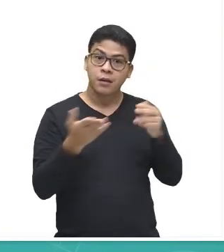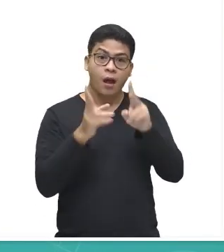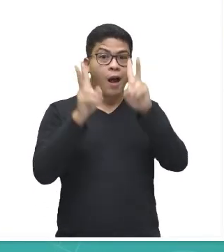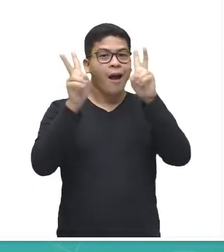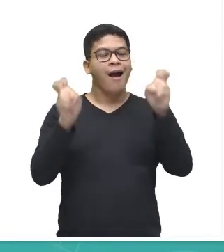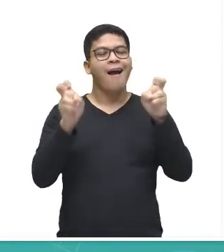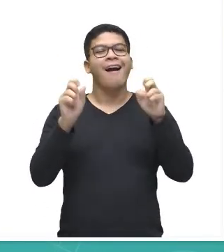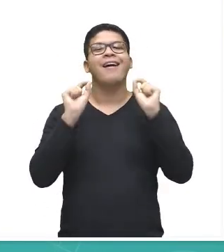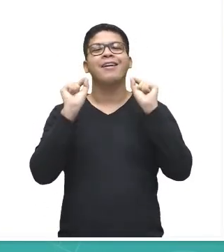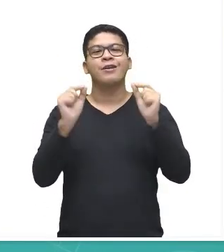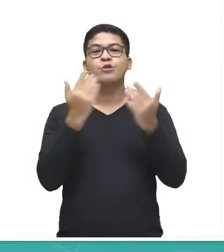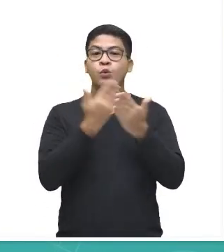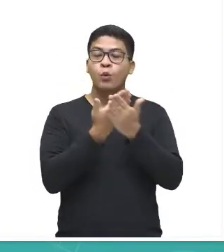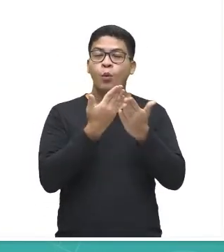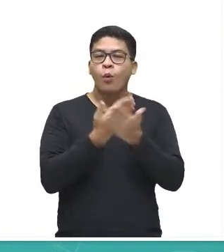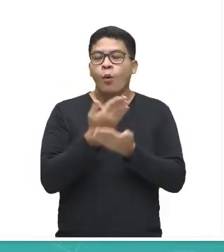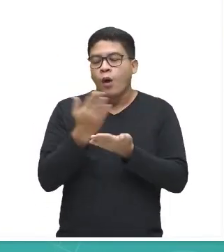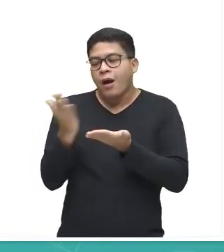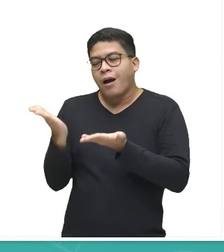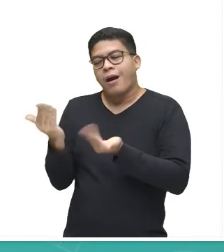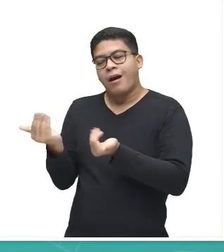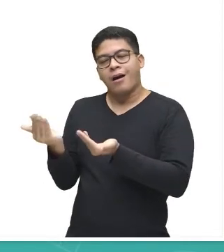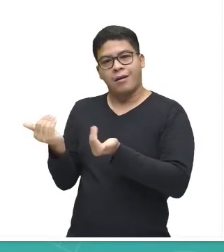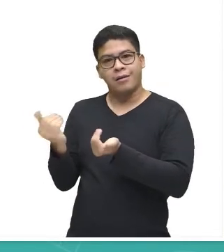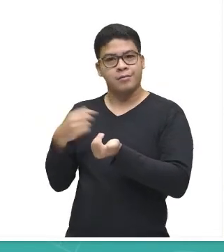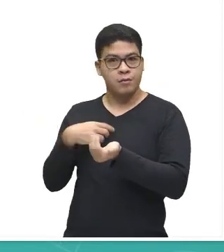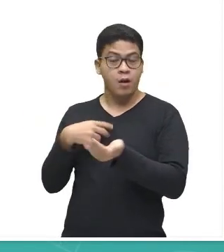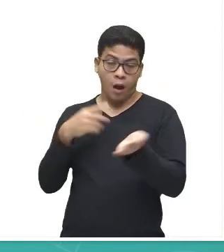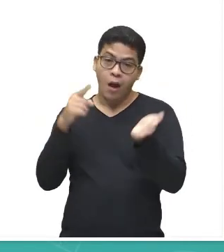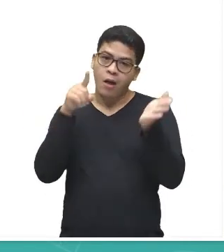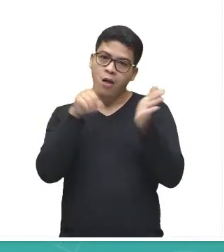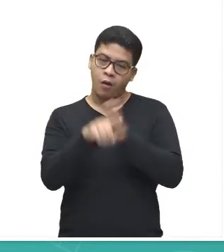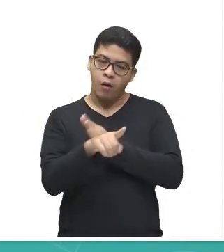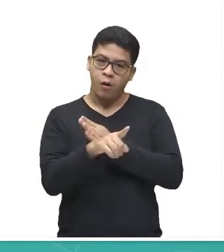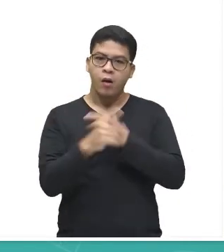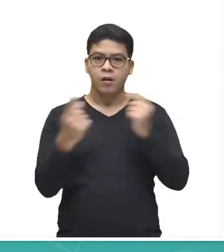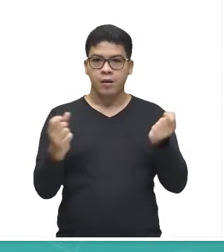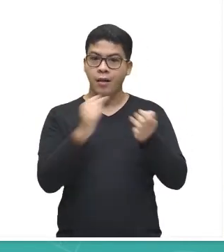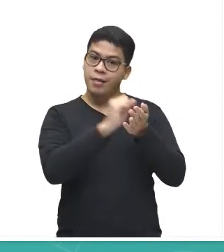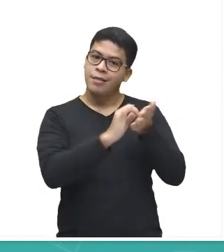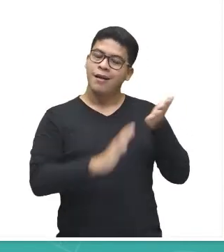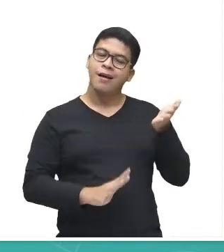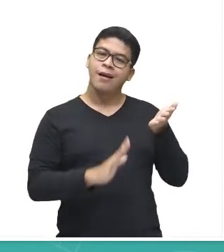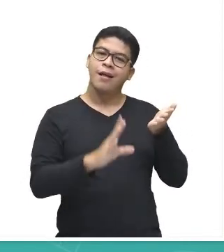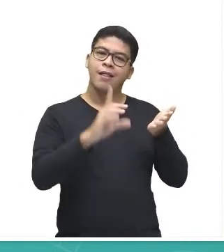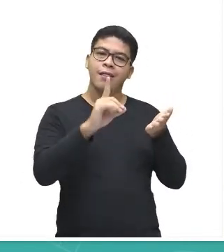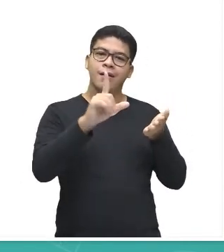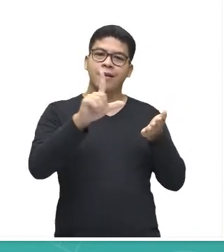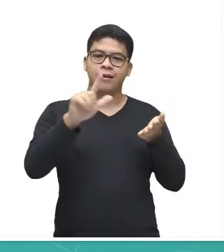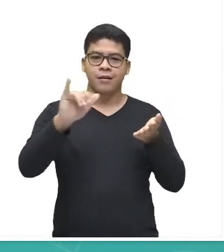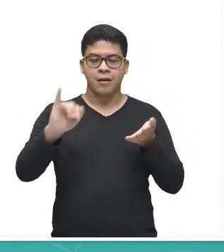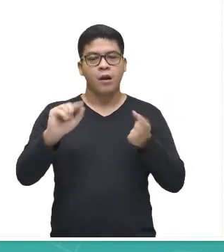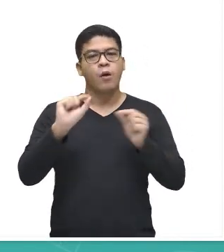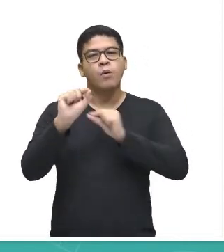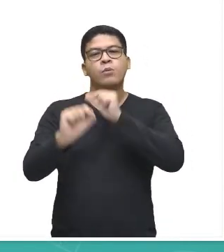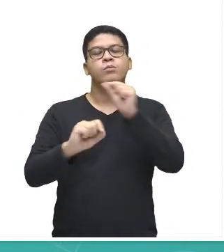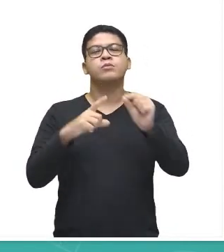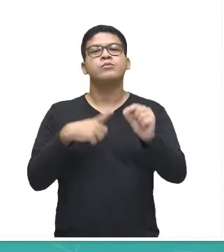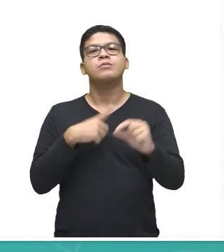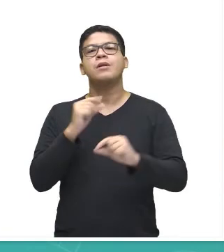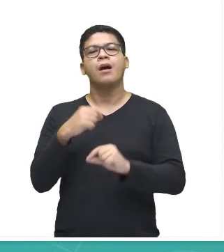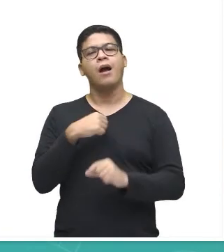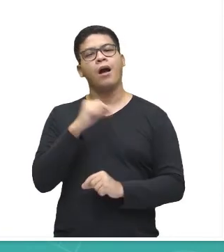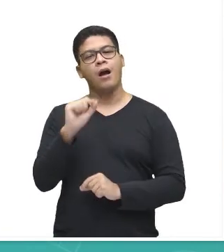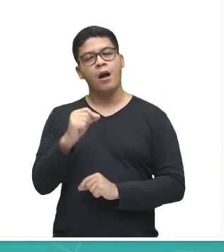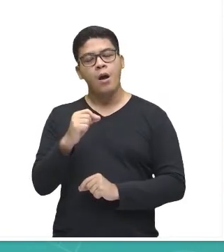adolescência e nós trouxemos algumas questões para vocês na DLI, pedindo que vocês falassem um pouco mais, são